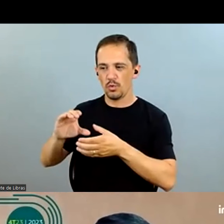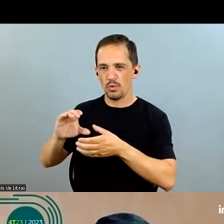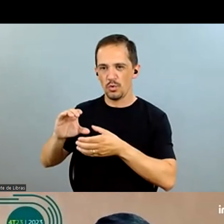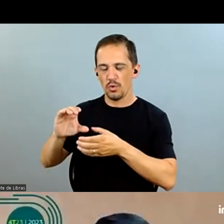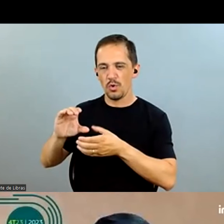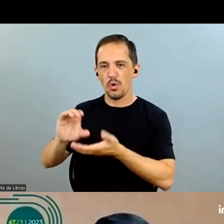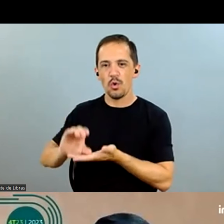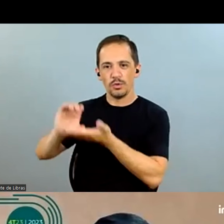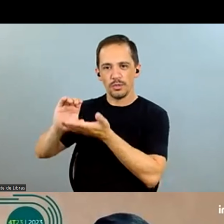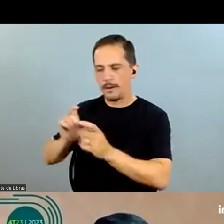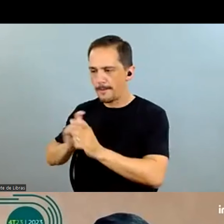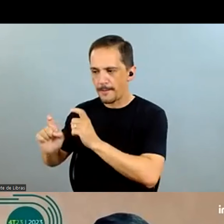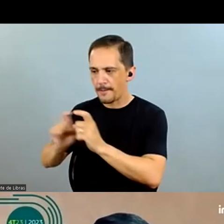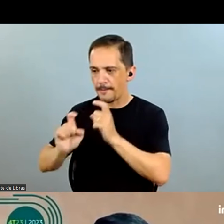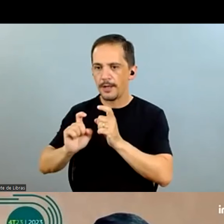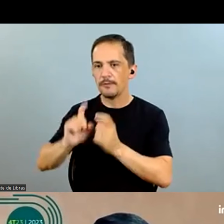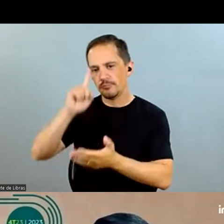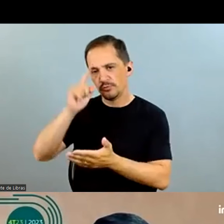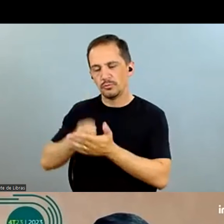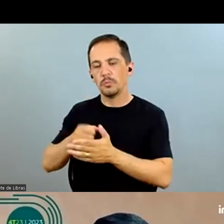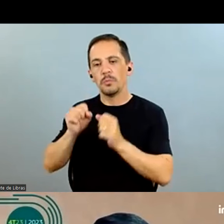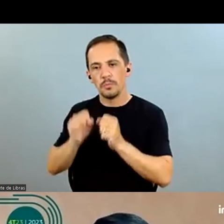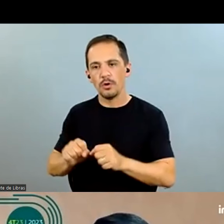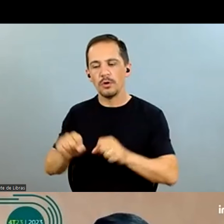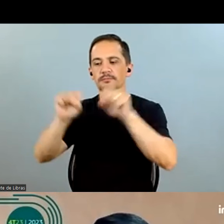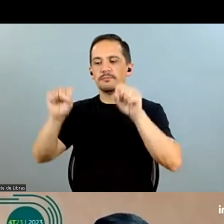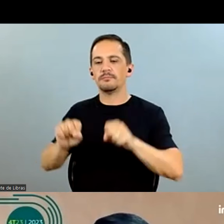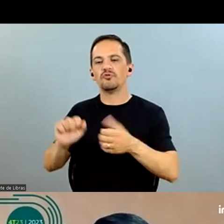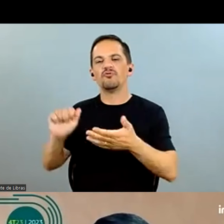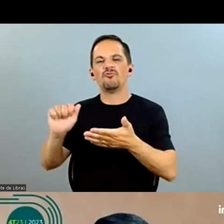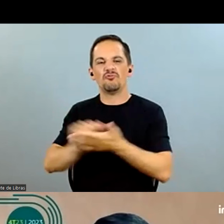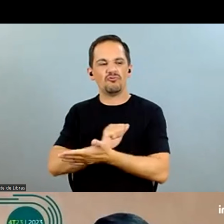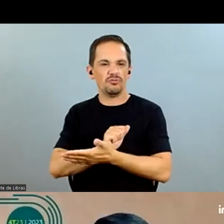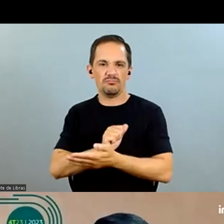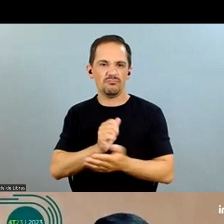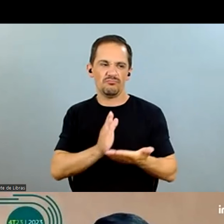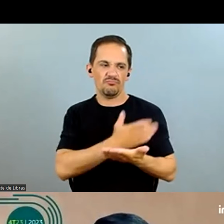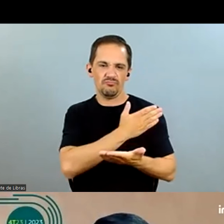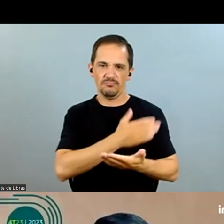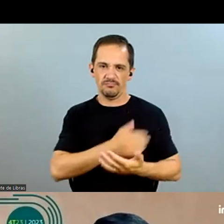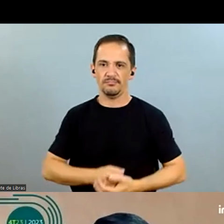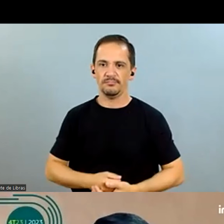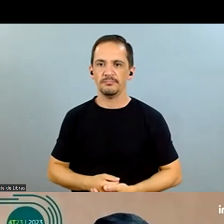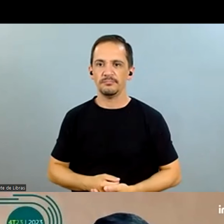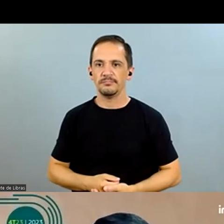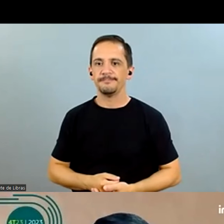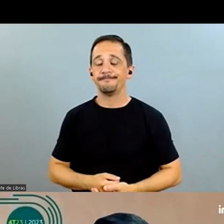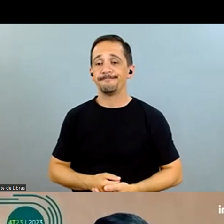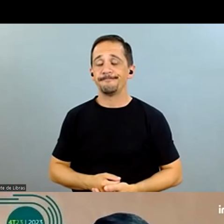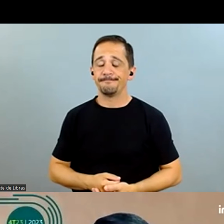foi reconhecido então no no quarto trimestre eh né assim a gente tem que o tem que ser